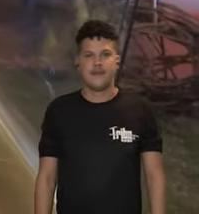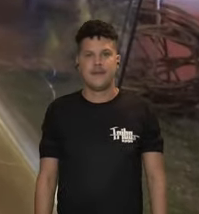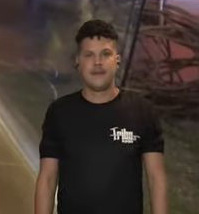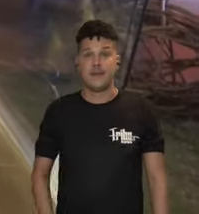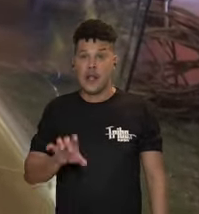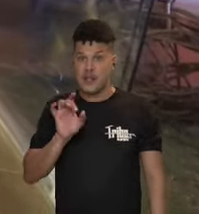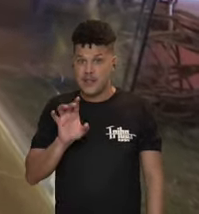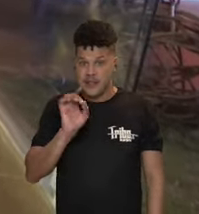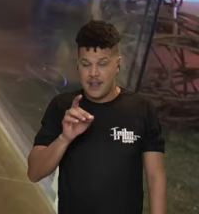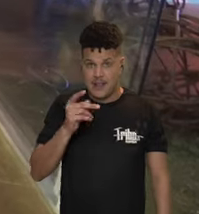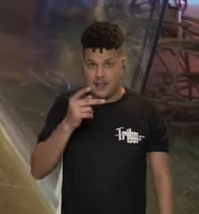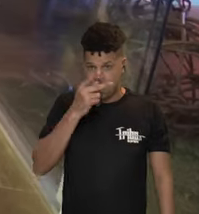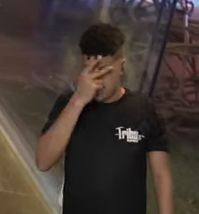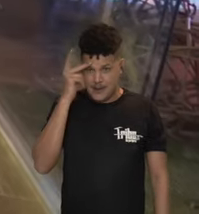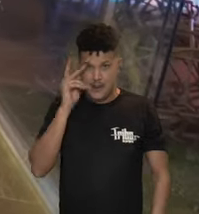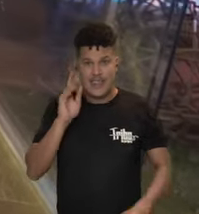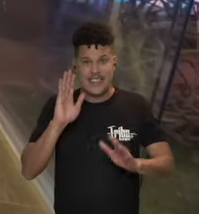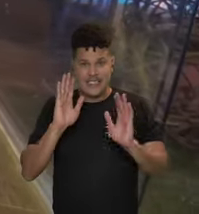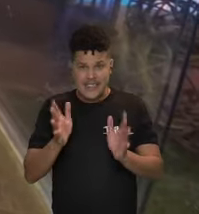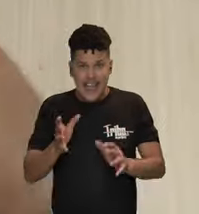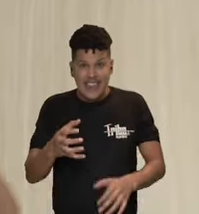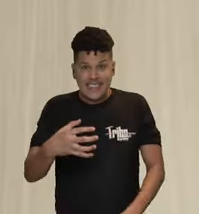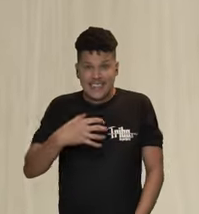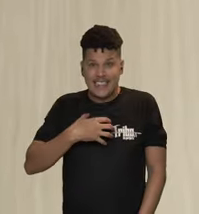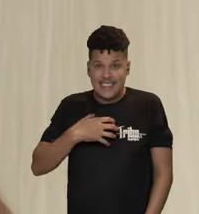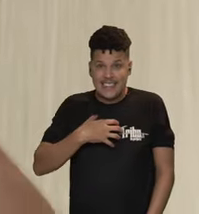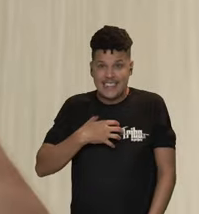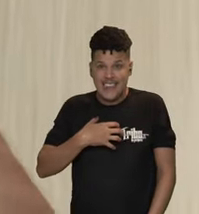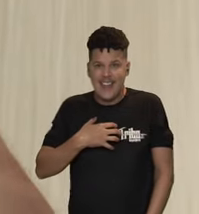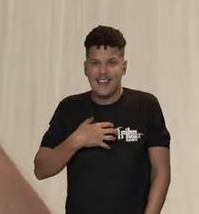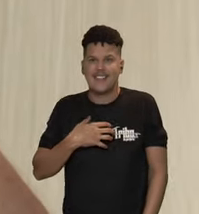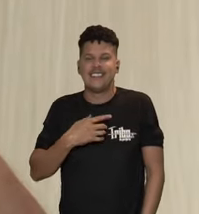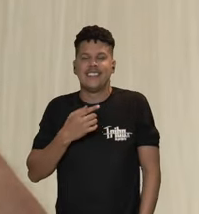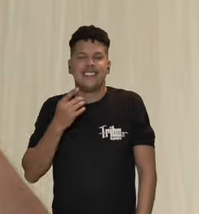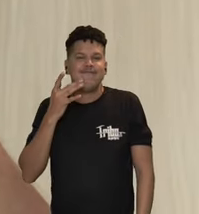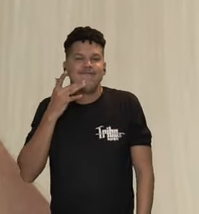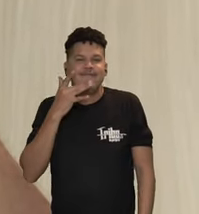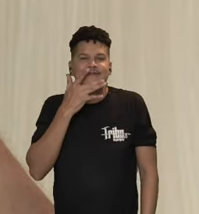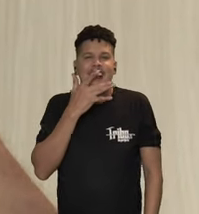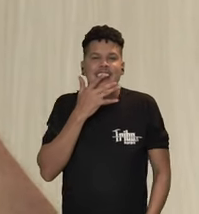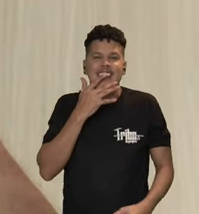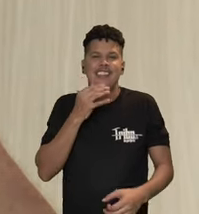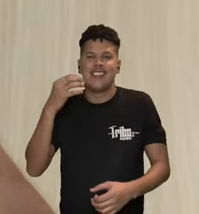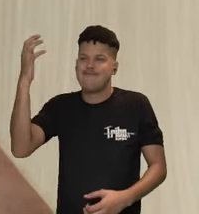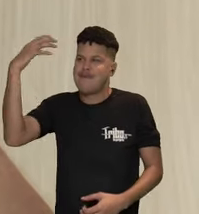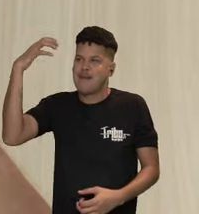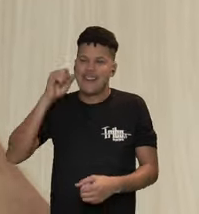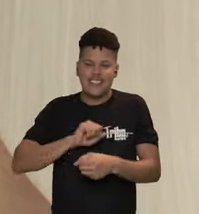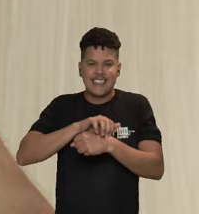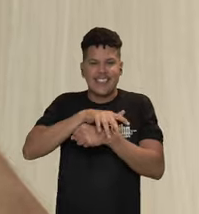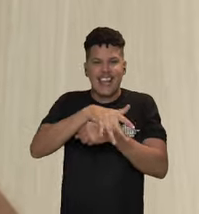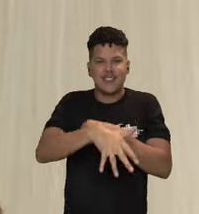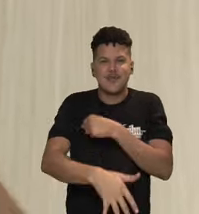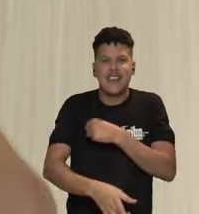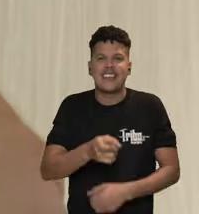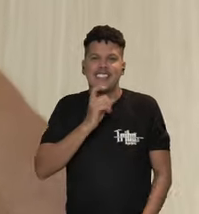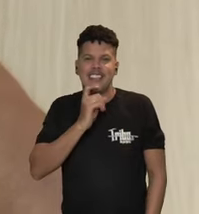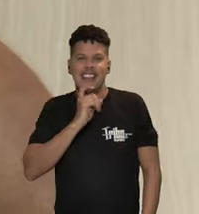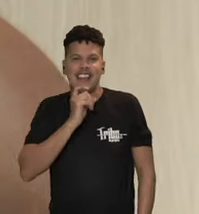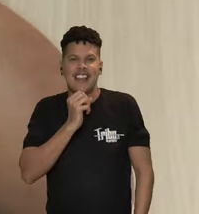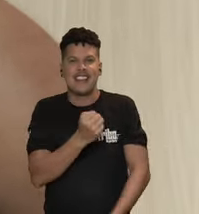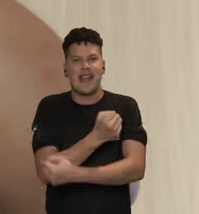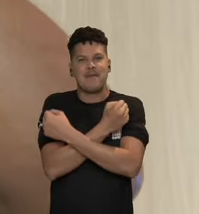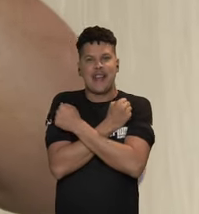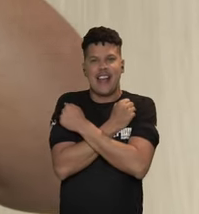Só quem já sentiu aquele prazer de tomar um banho naquela cachoeira gelada, sabe do que eu tô falando, mano? É bom demais. Quero mandar um abraço